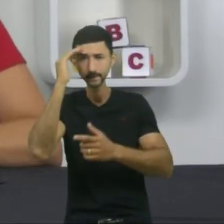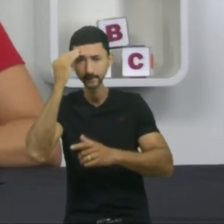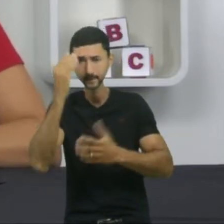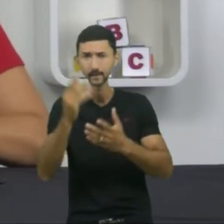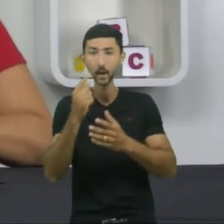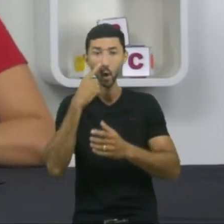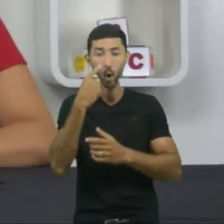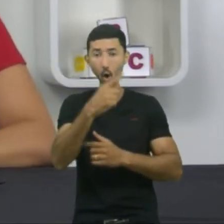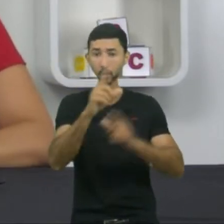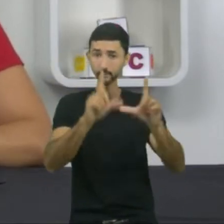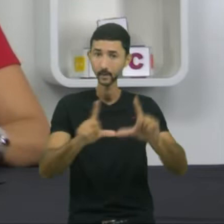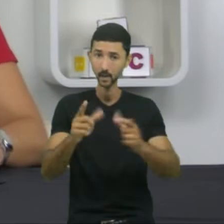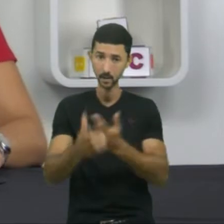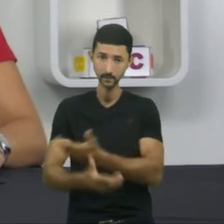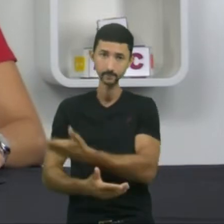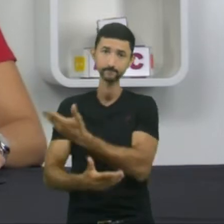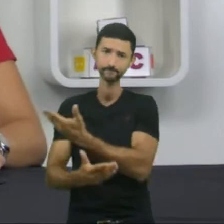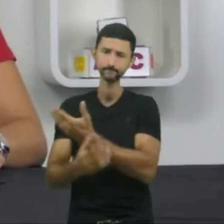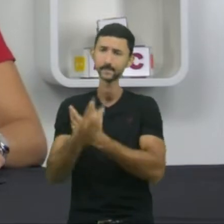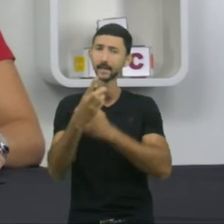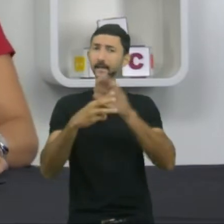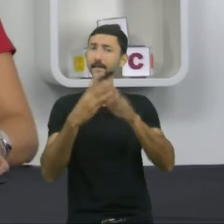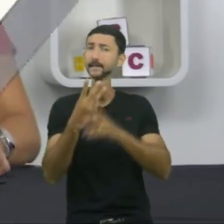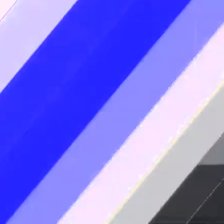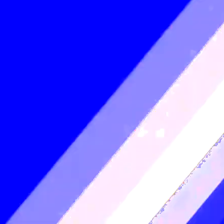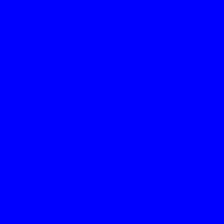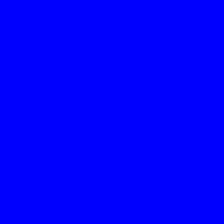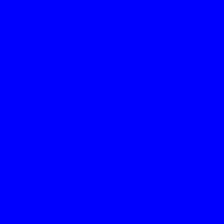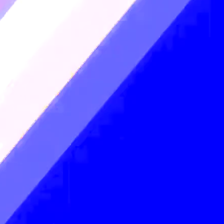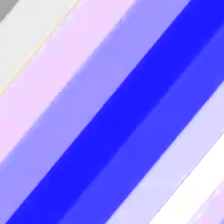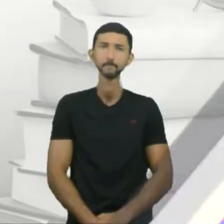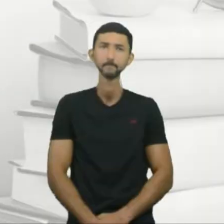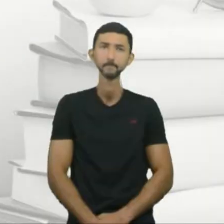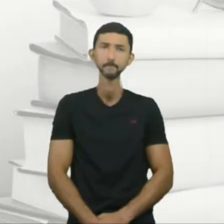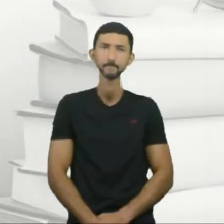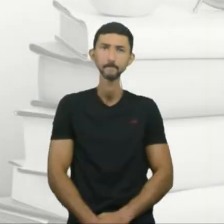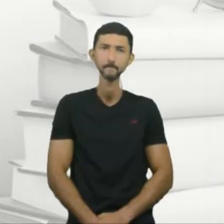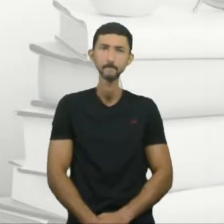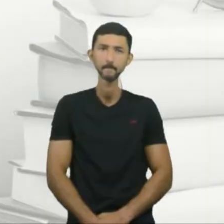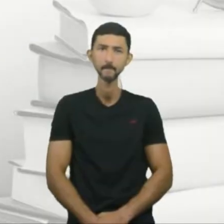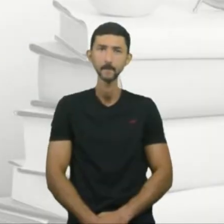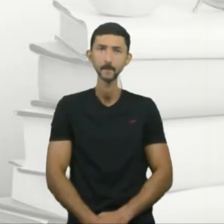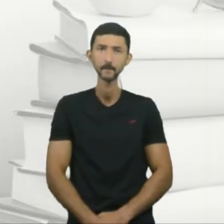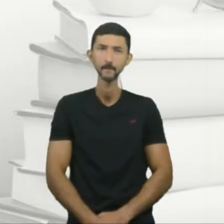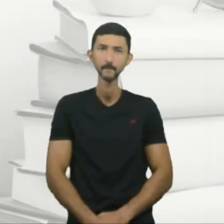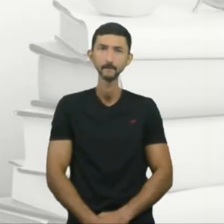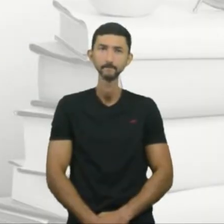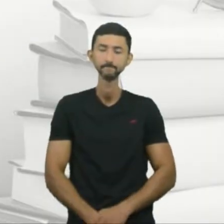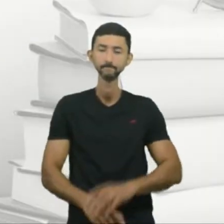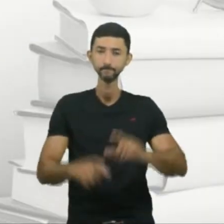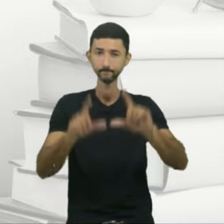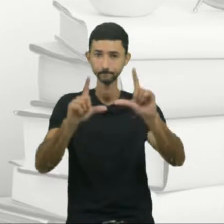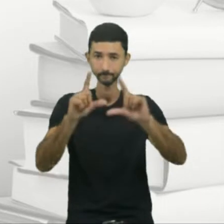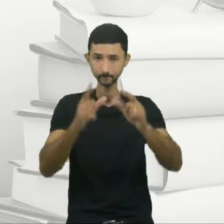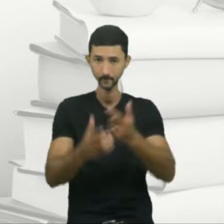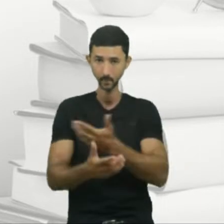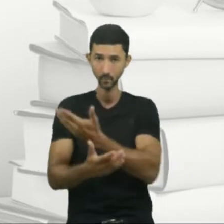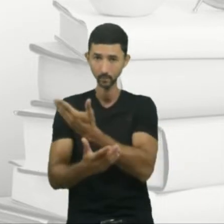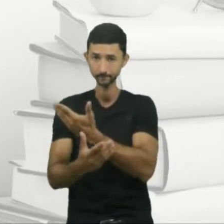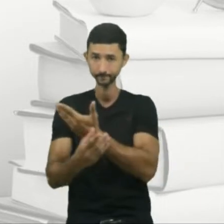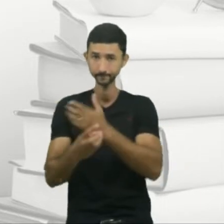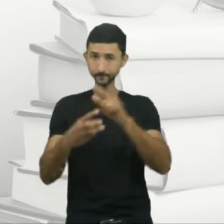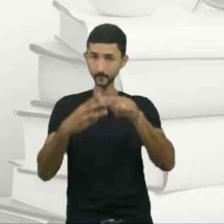poupança. Olhe para a tela que eu trouxe três perguntinhas para vocês. Aqui na nossa tela, eu trago três